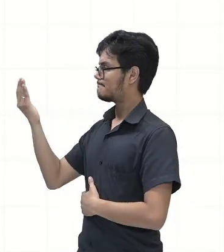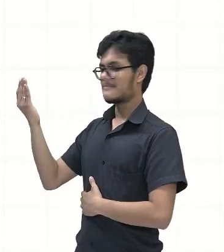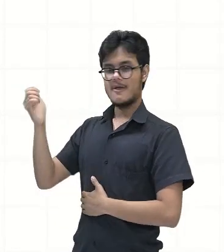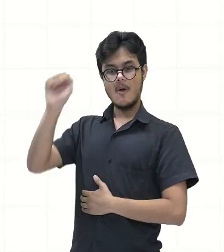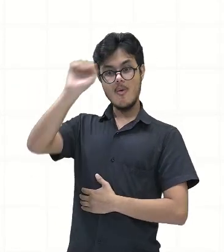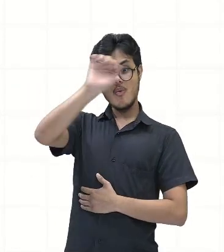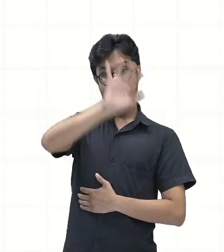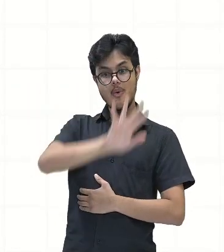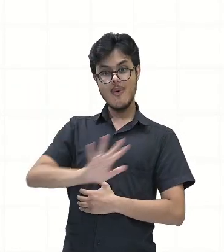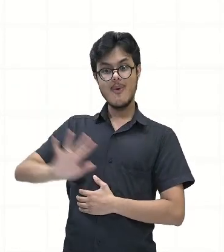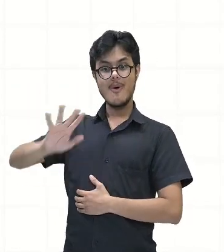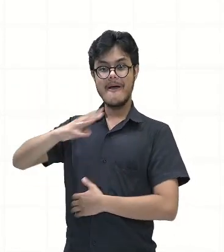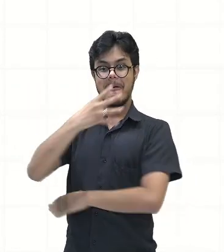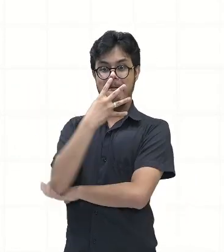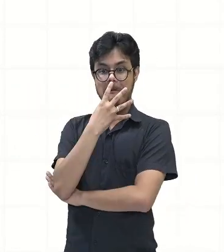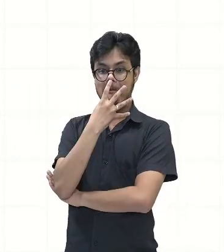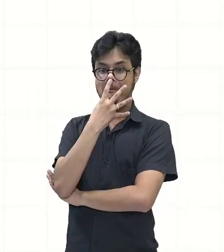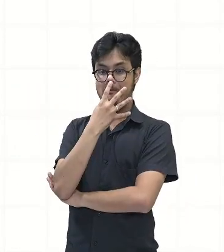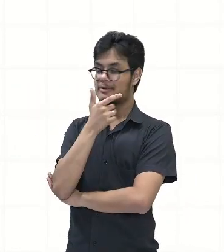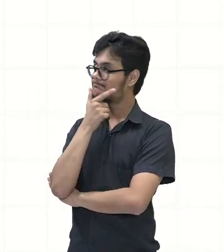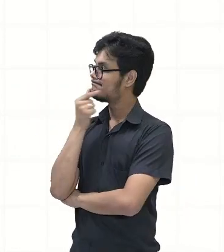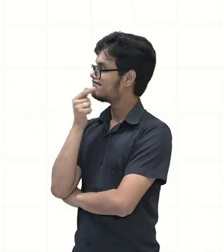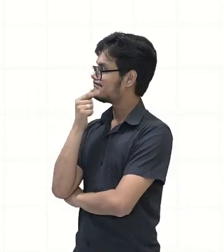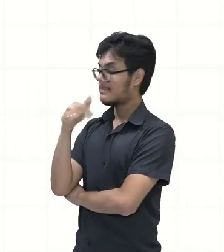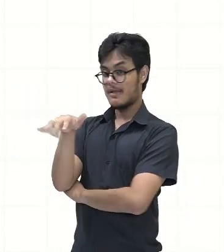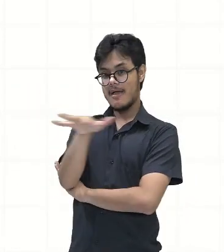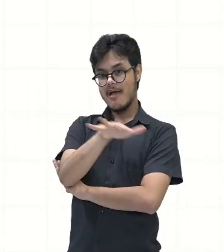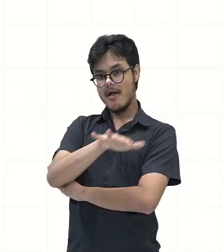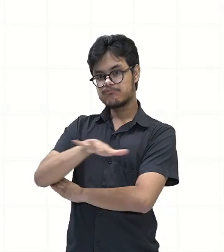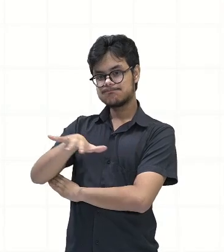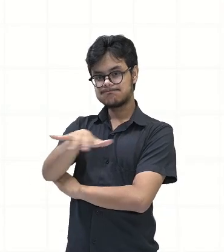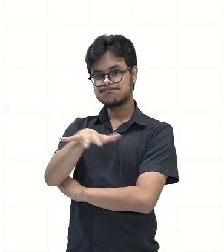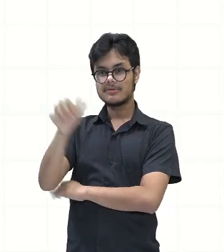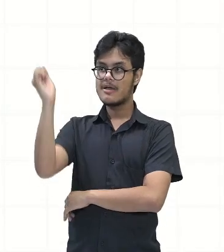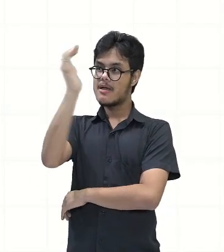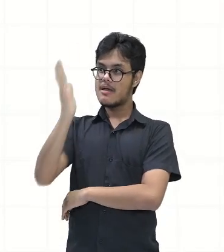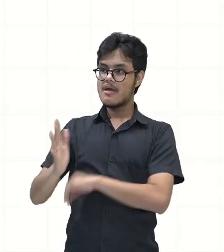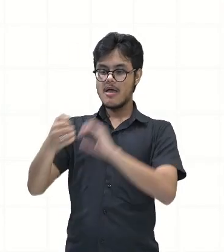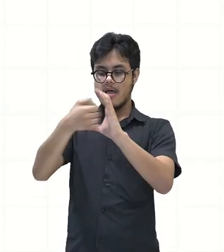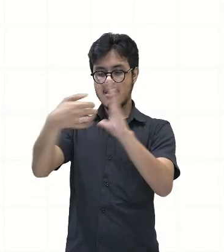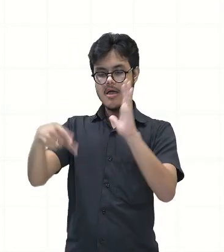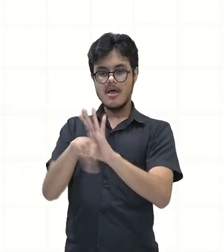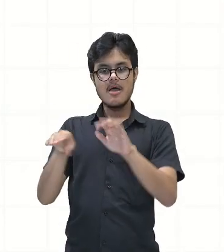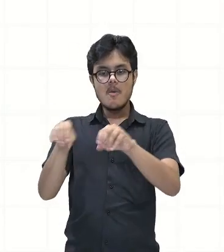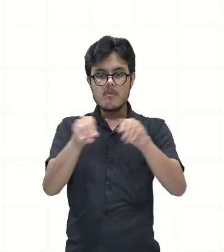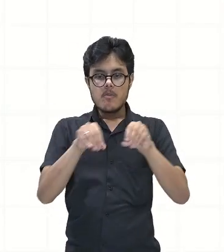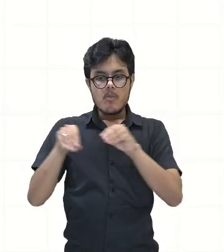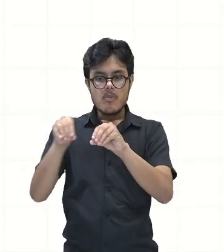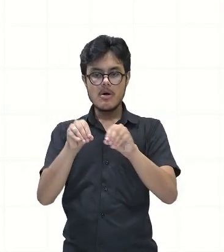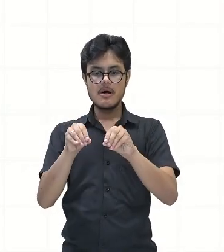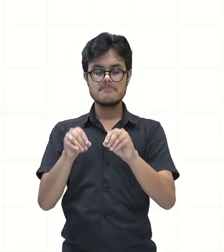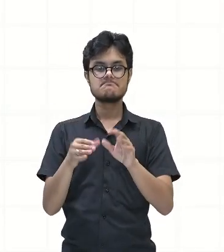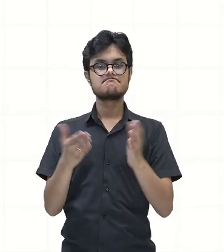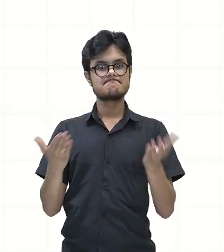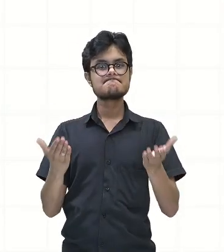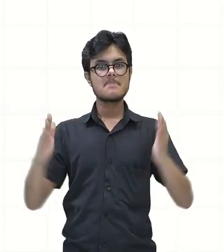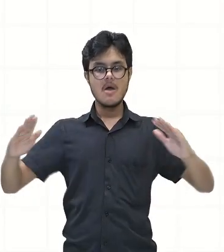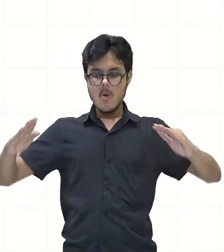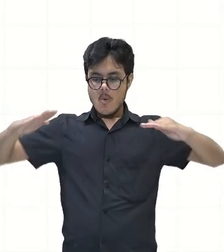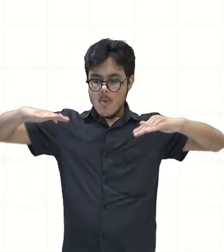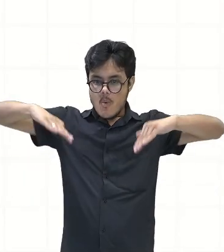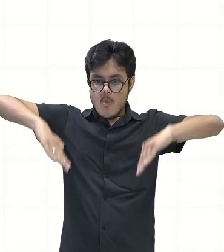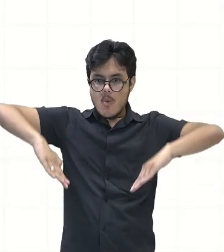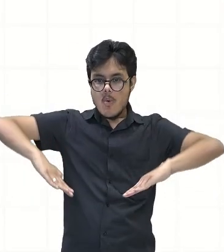extensão de cada uma dessas subunidades do relevo amazônico. E a gente vai ver aí que as depressões são as